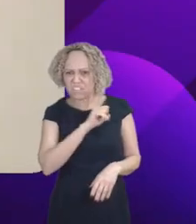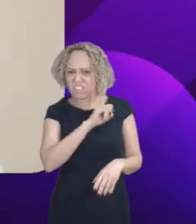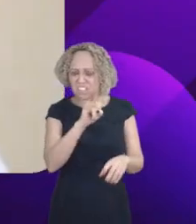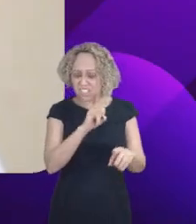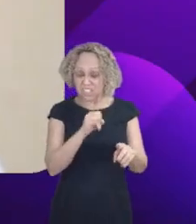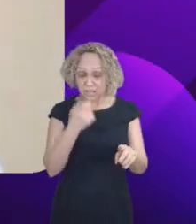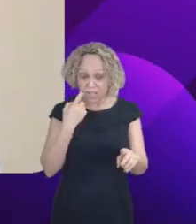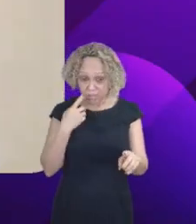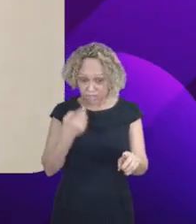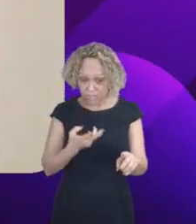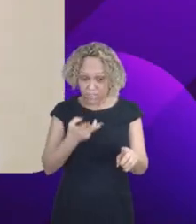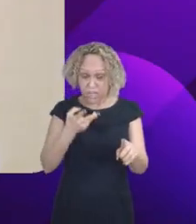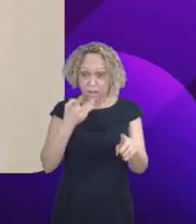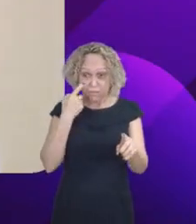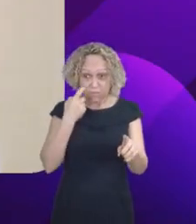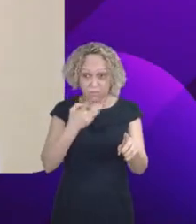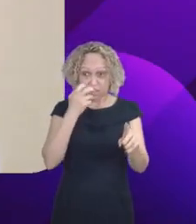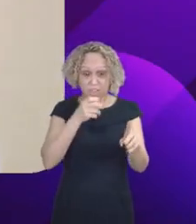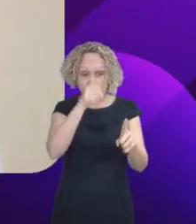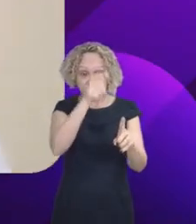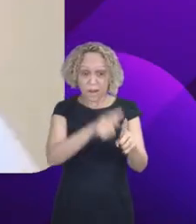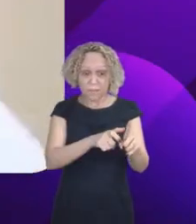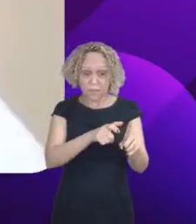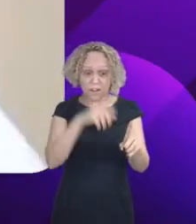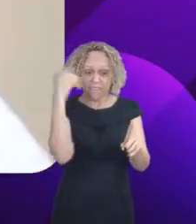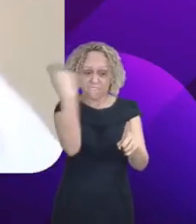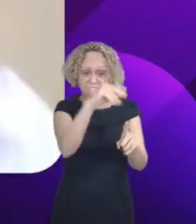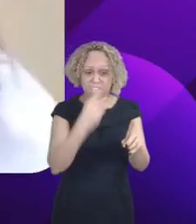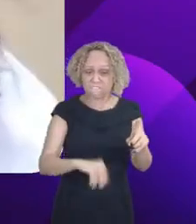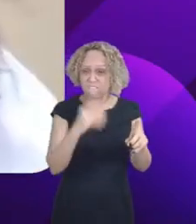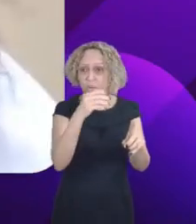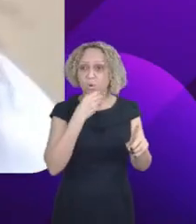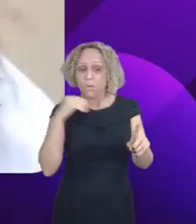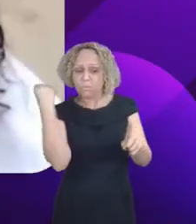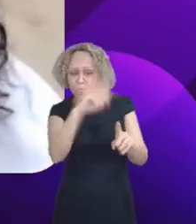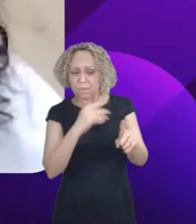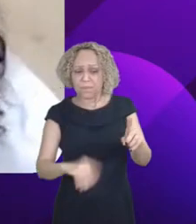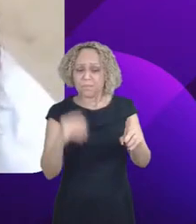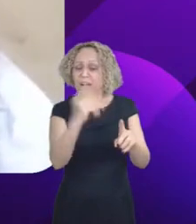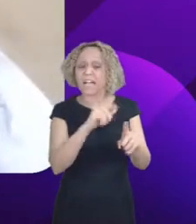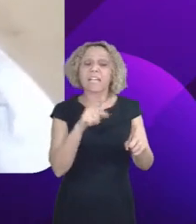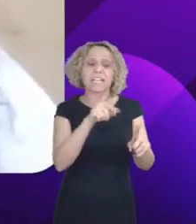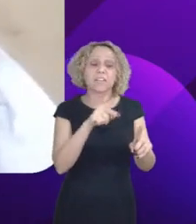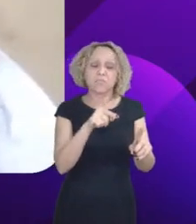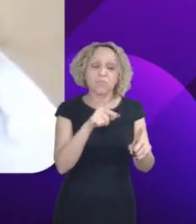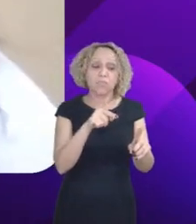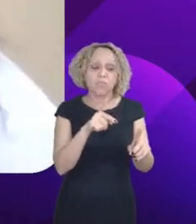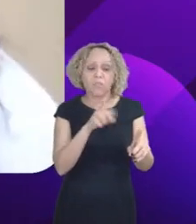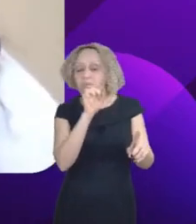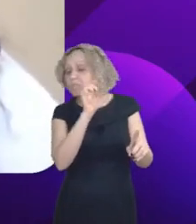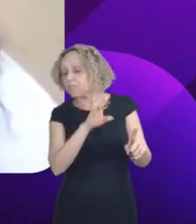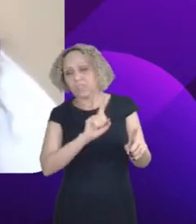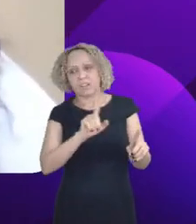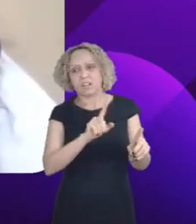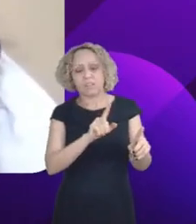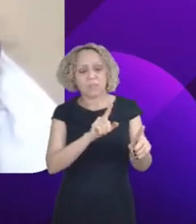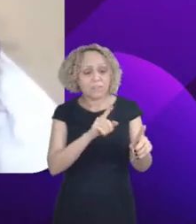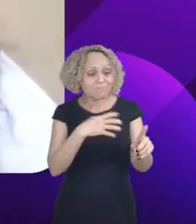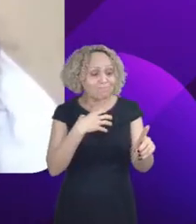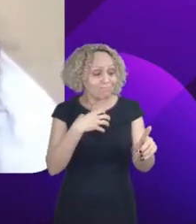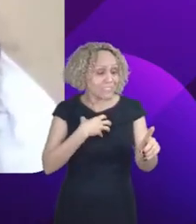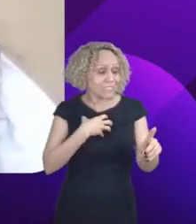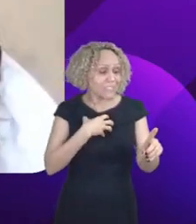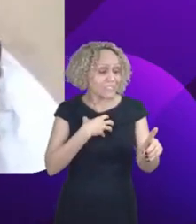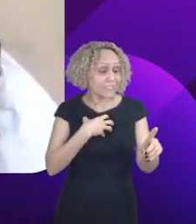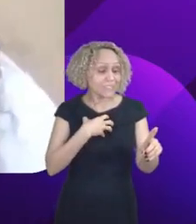bater, ninguém liga. A sororidade é ensinar para a gente que quando a